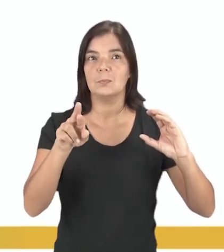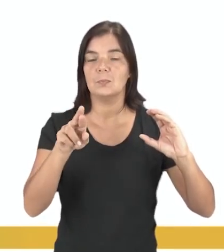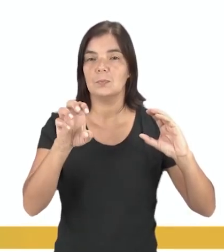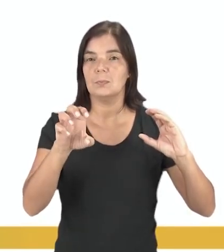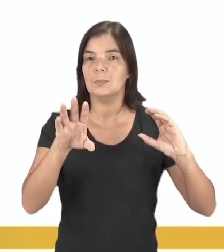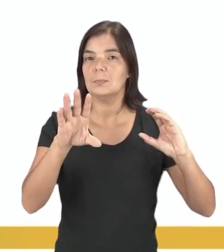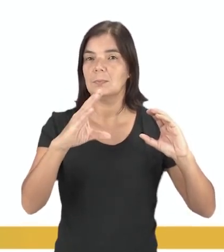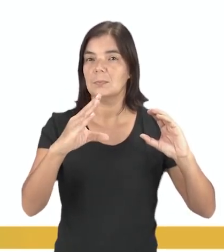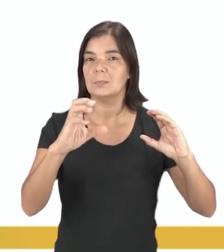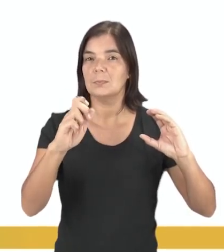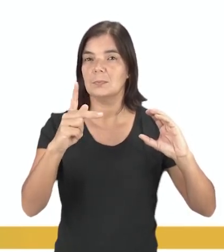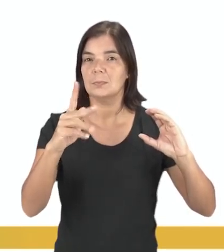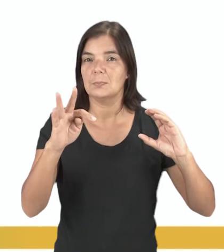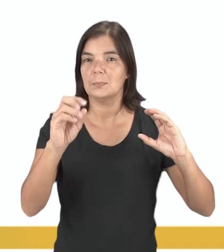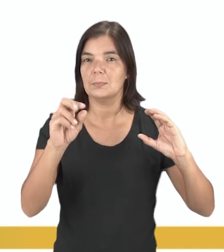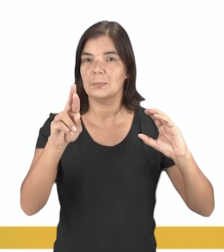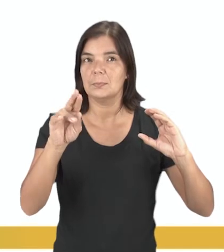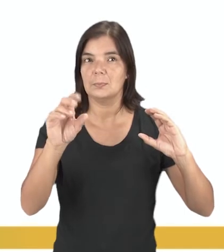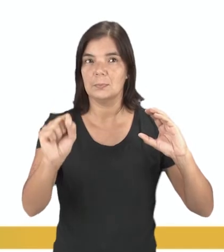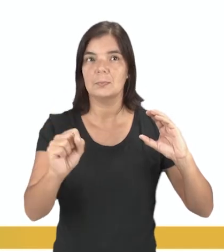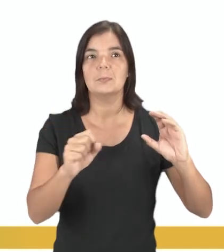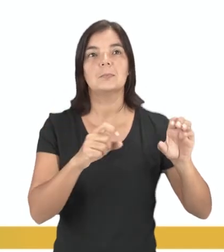D, a membrana